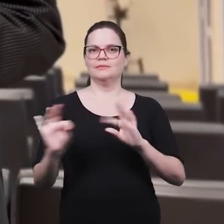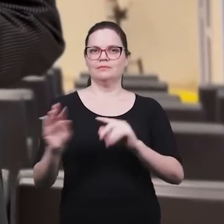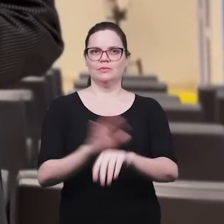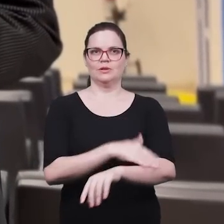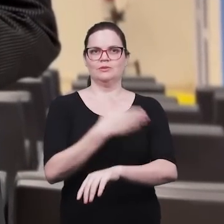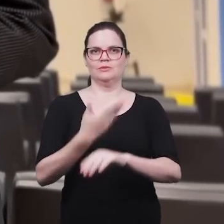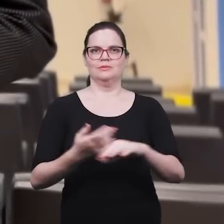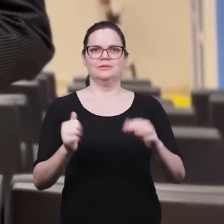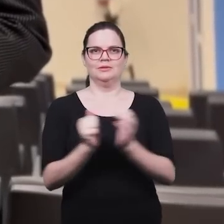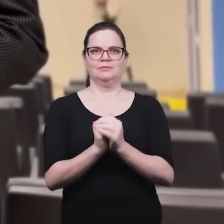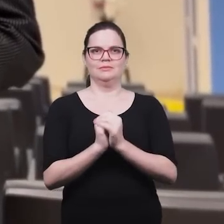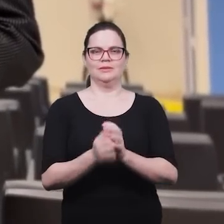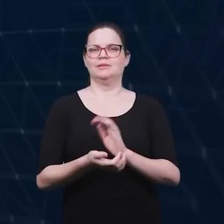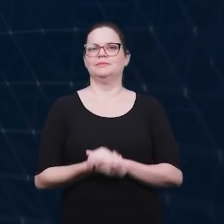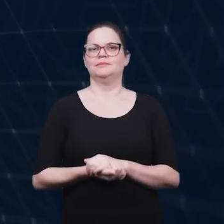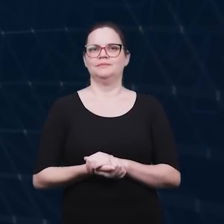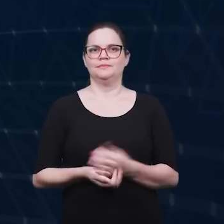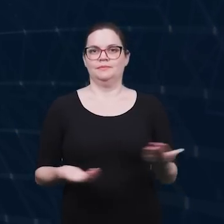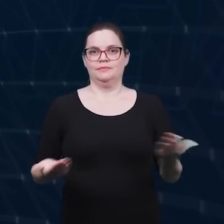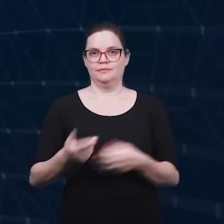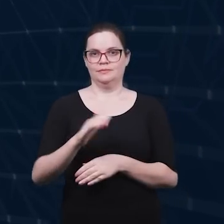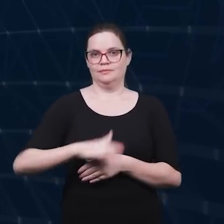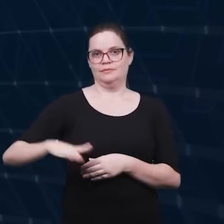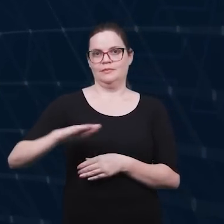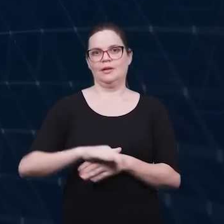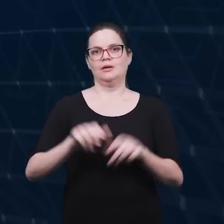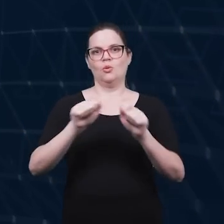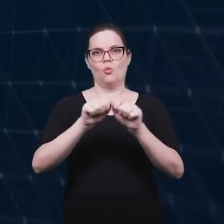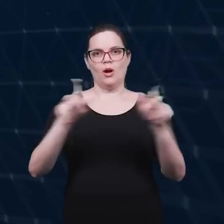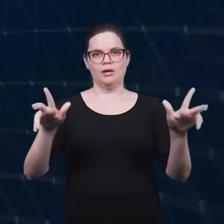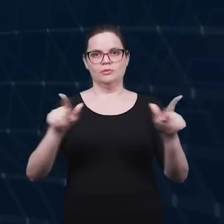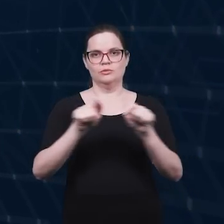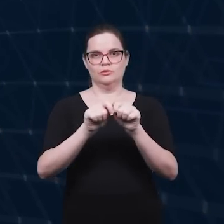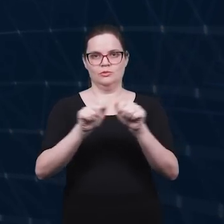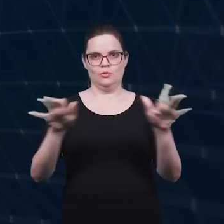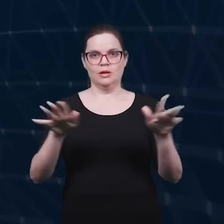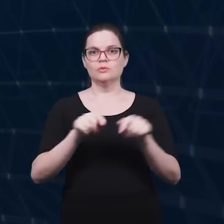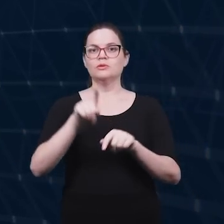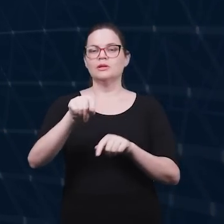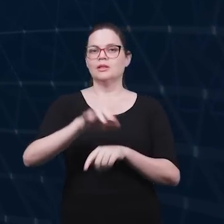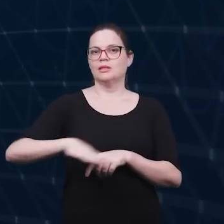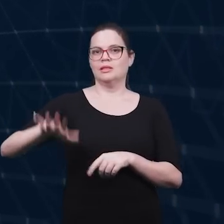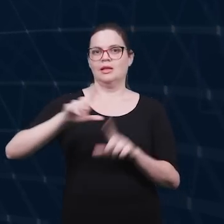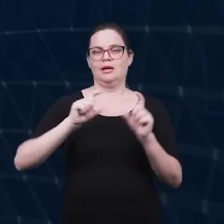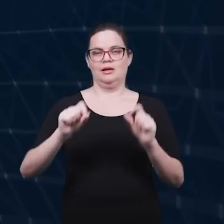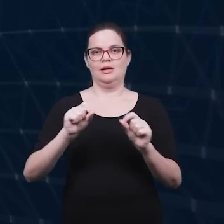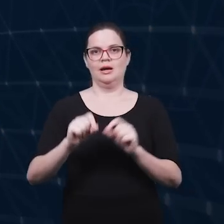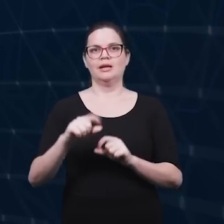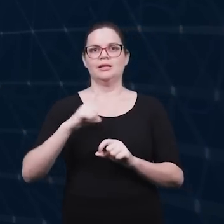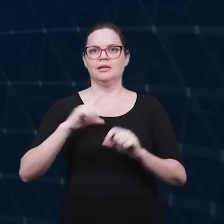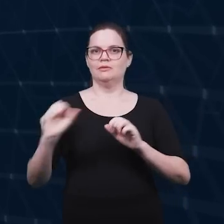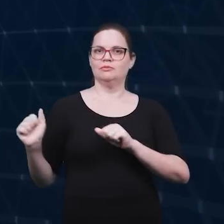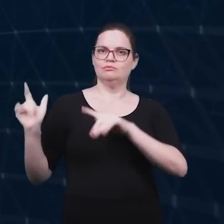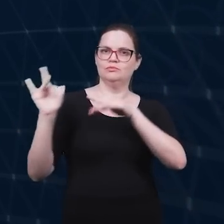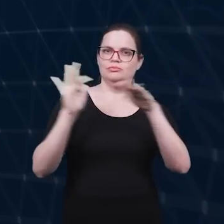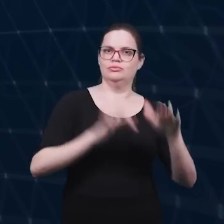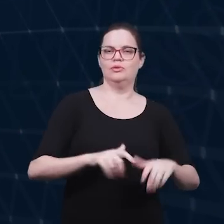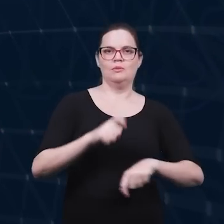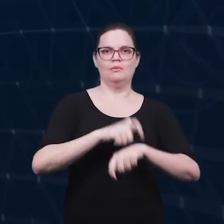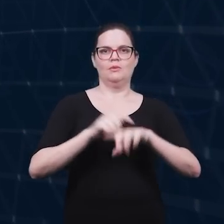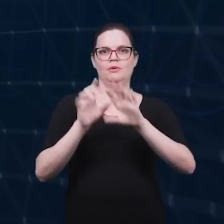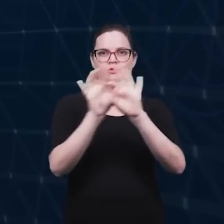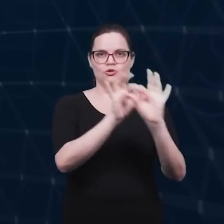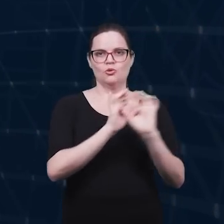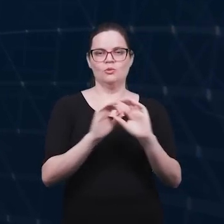esse dia. Amém? Agora vamos lá para a região de Guarulhos. As igrejas da área Atibaia se reuniram em um momento de